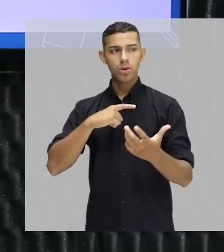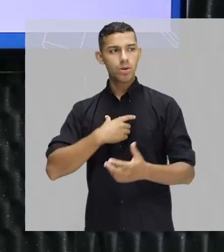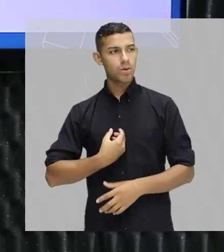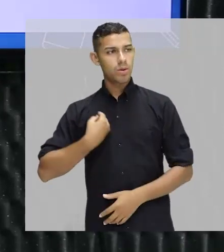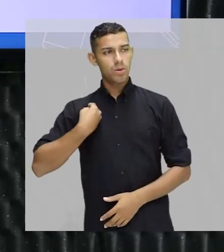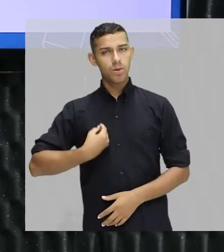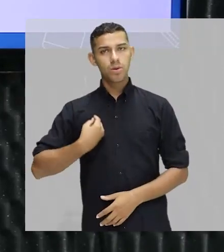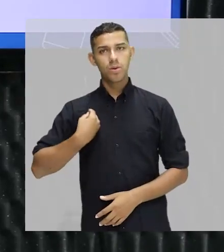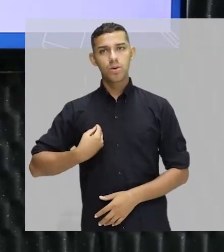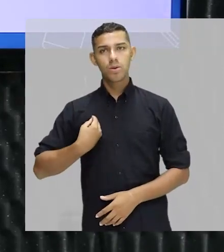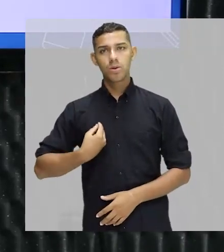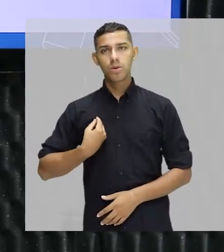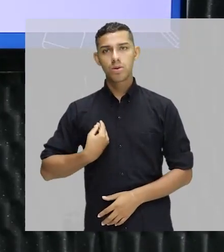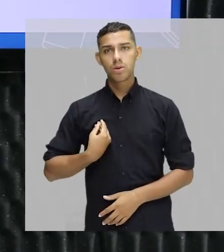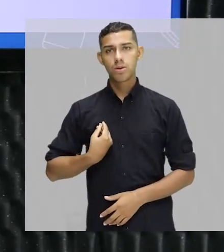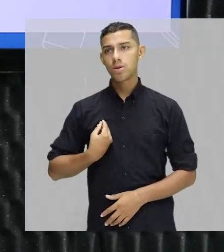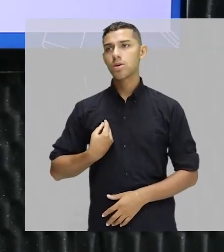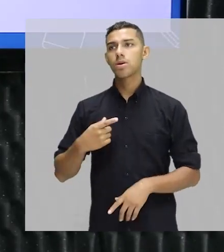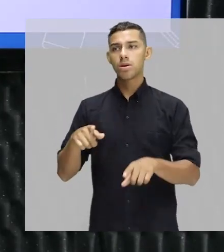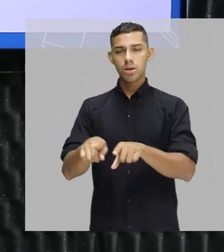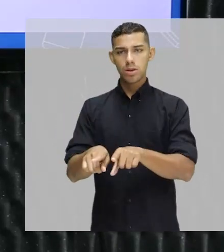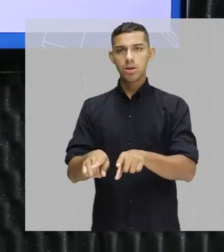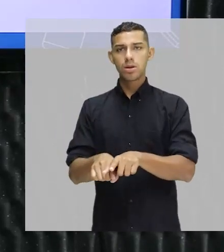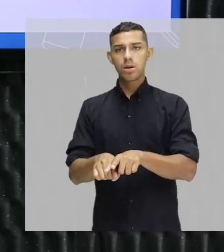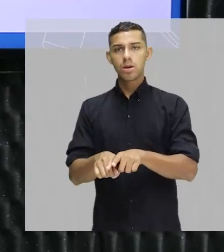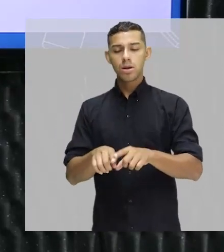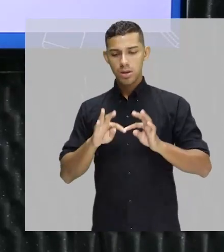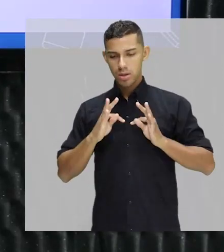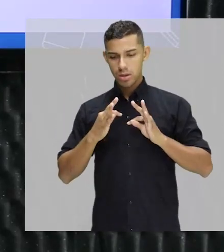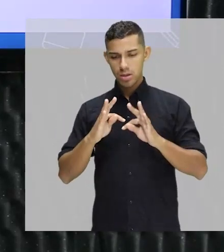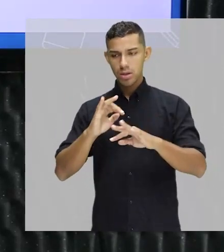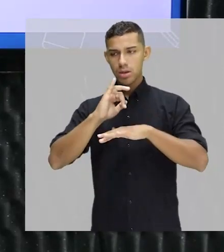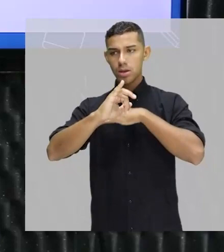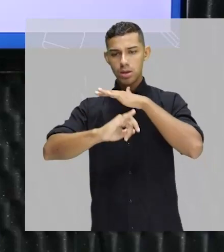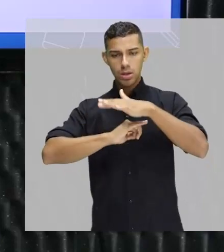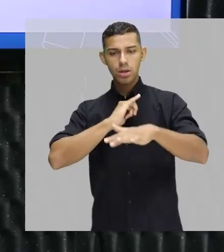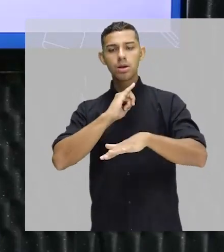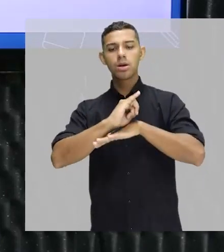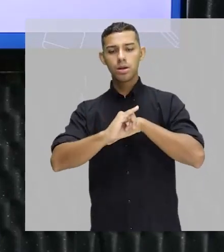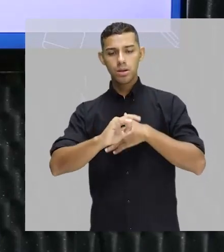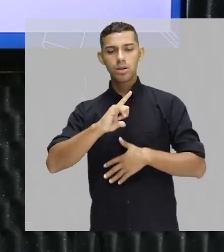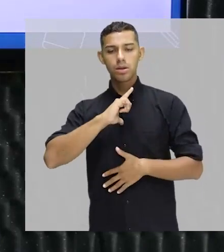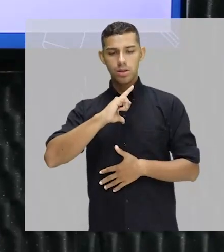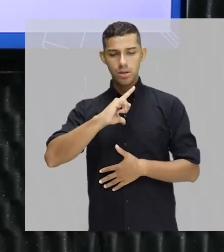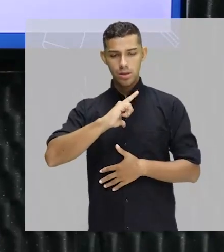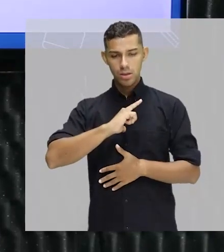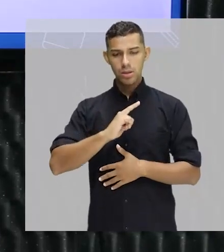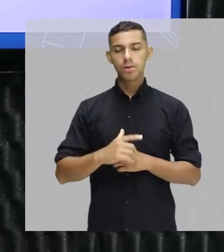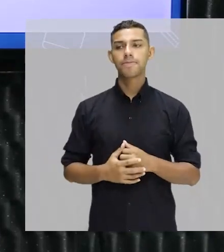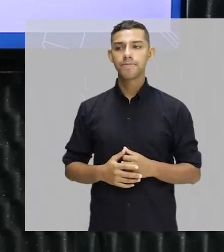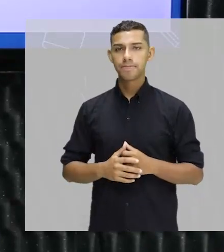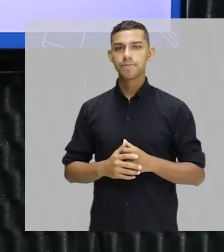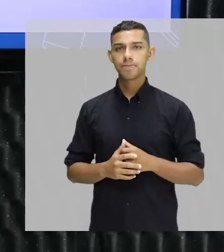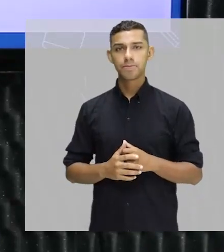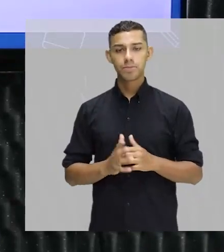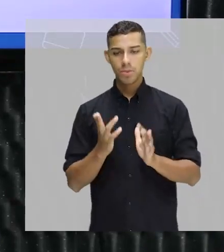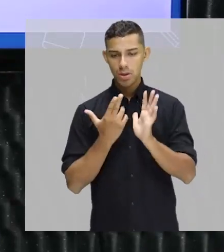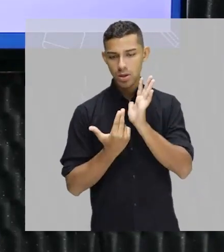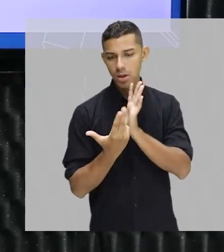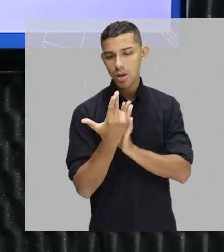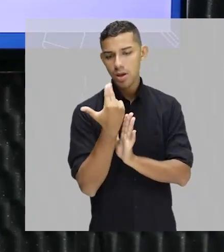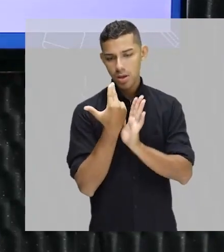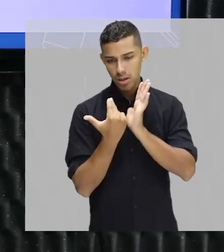estão presentes nos meios digitais, né? Nós temos uma linguagem toda digital também, né? São desenhos elaborados